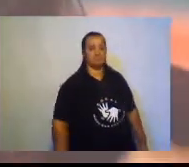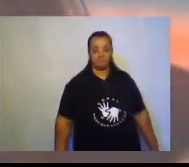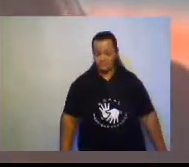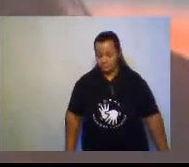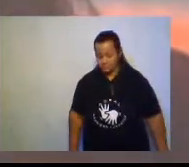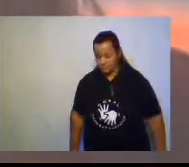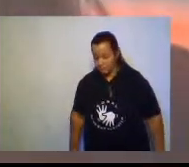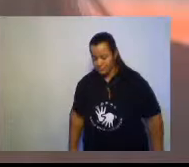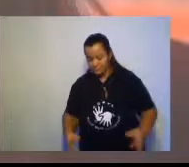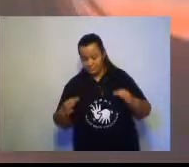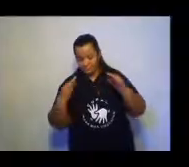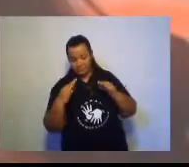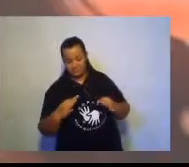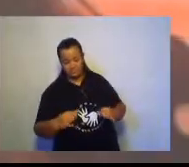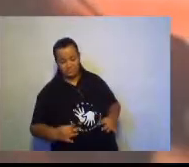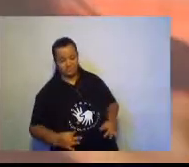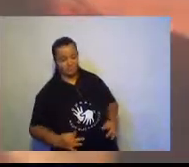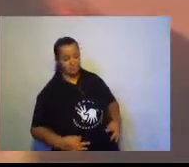fiel. Fui